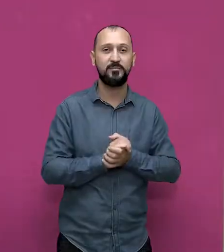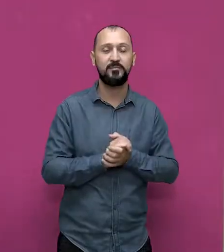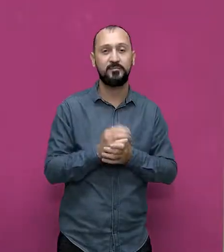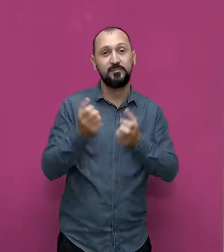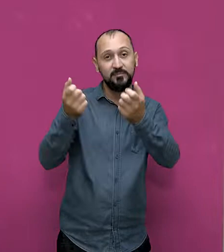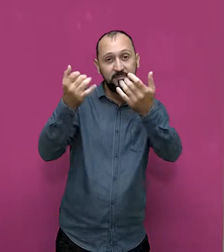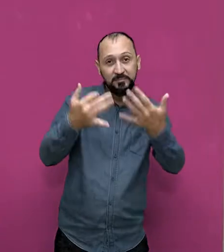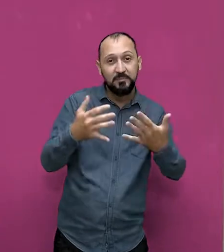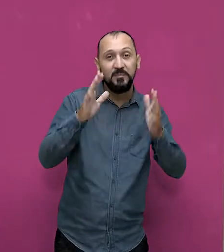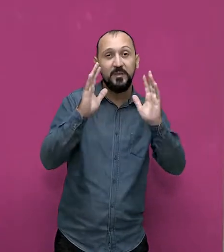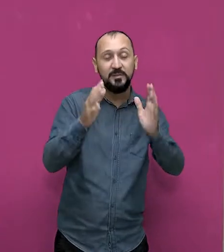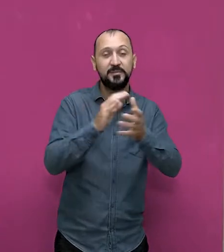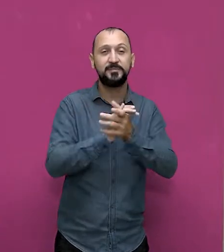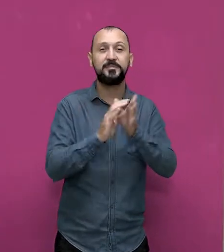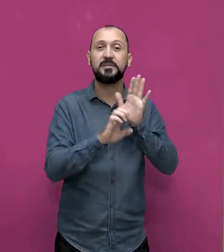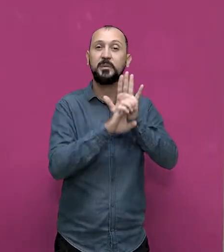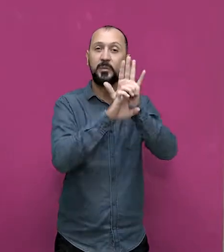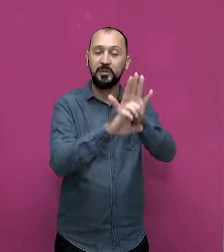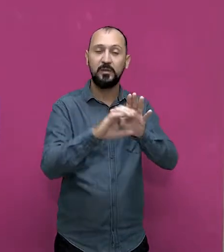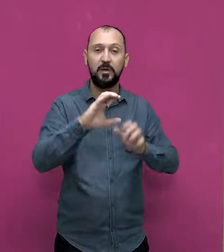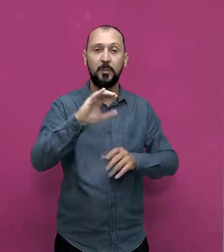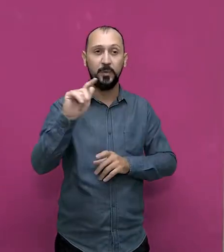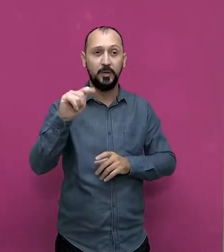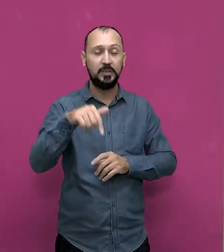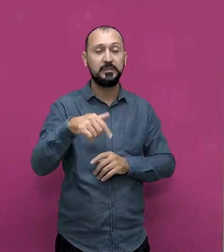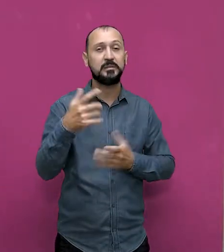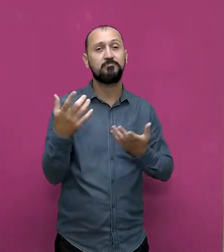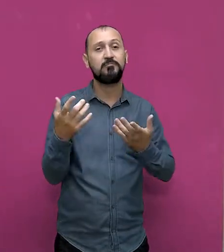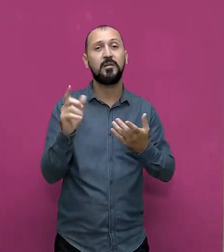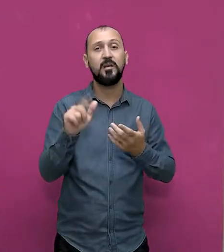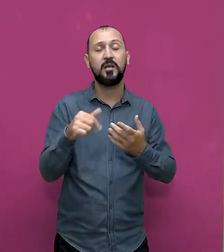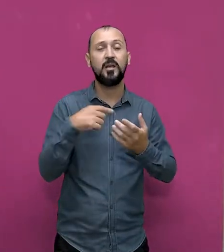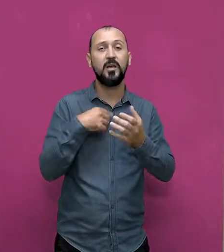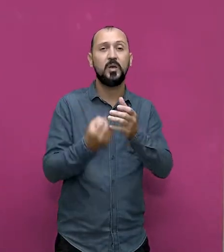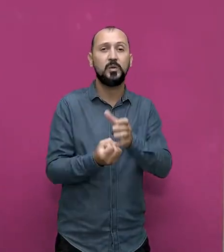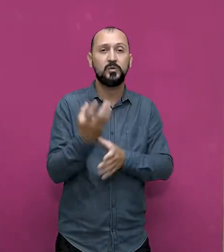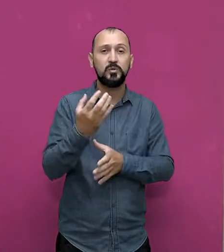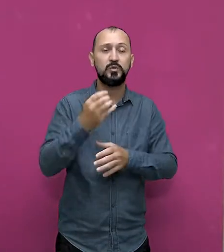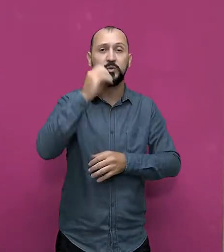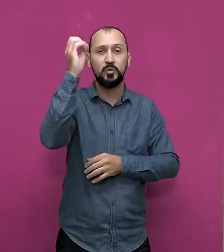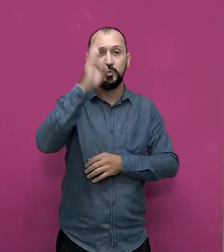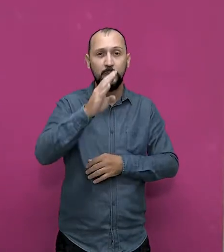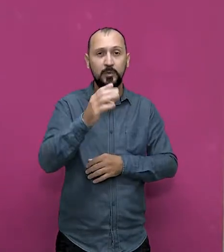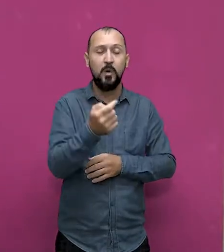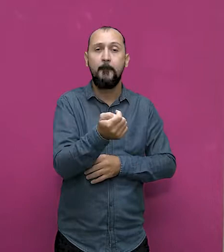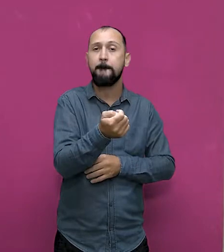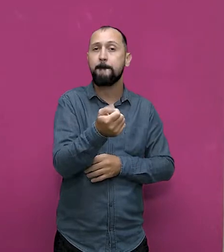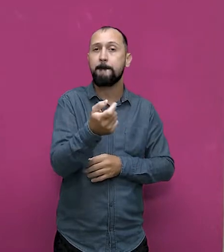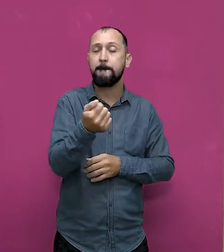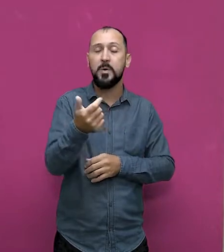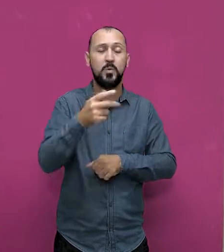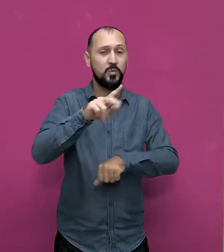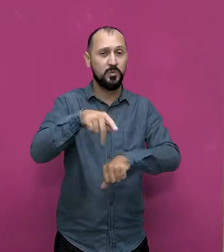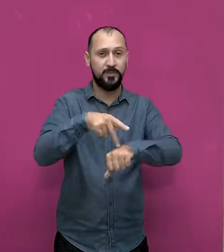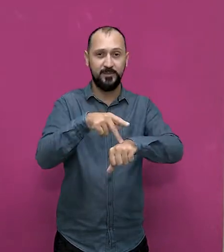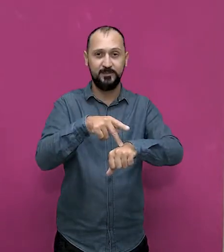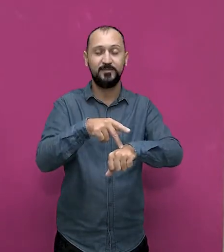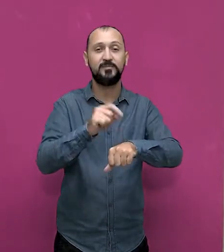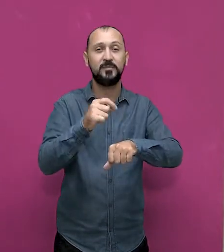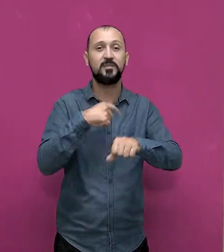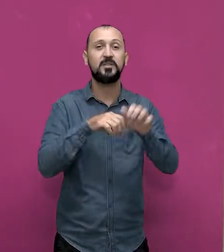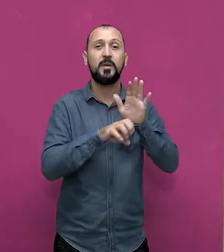gente. Bom, como eu falei para vocês, o modelo de Campo Grande foi um modelo implantado no Brasil, um dos poucos do